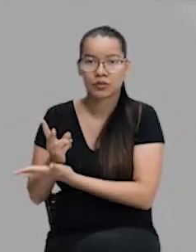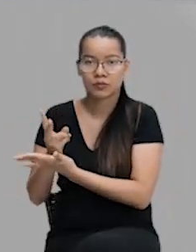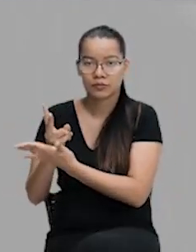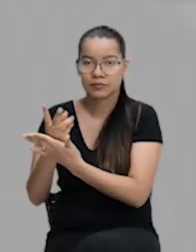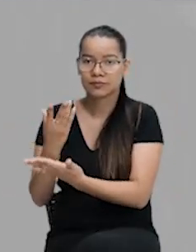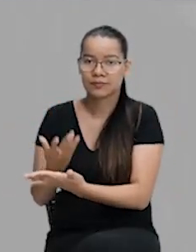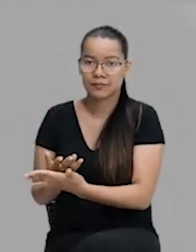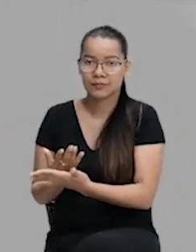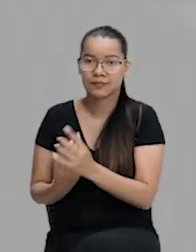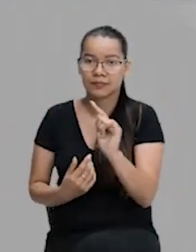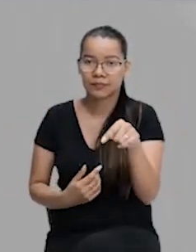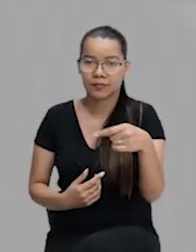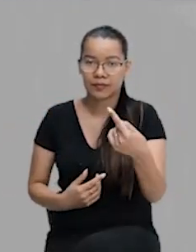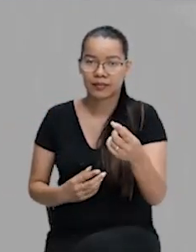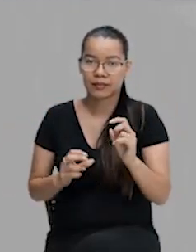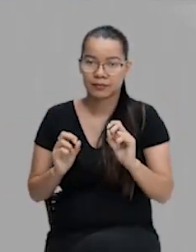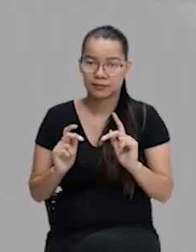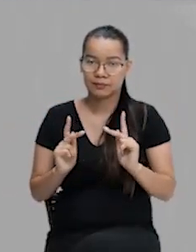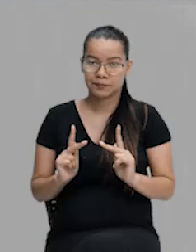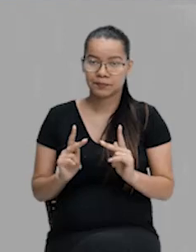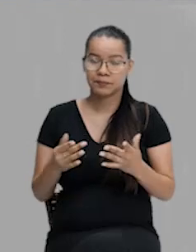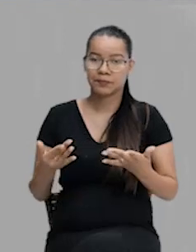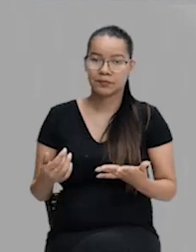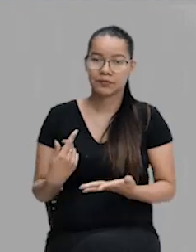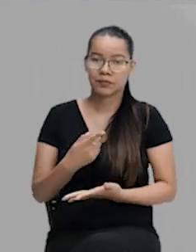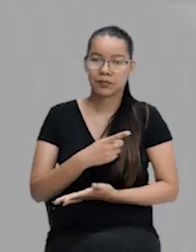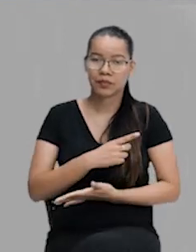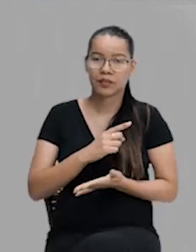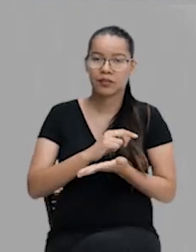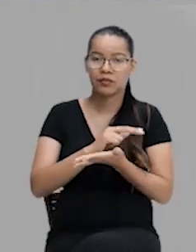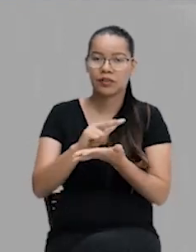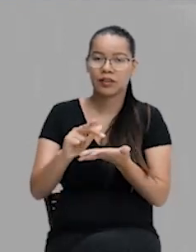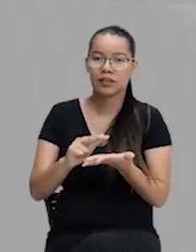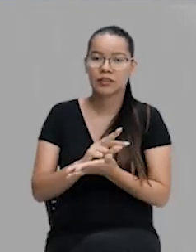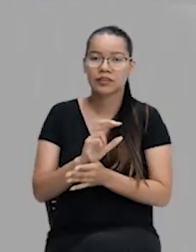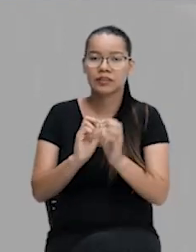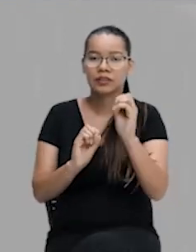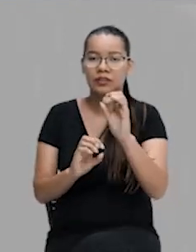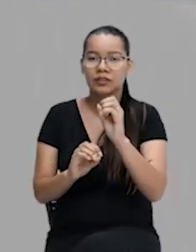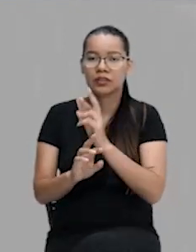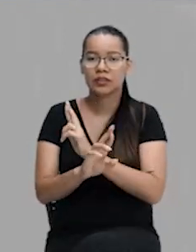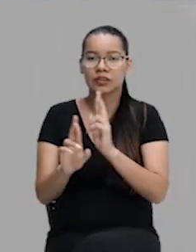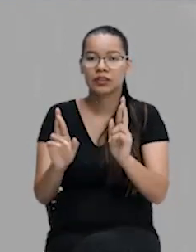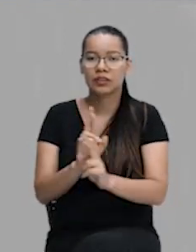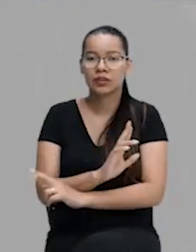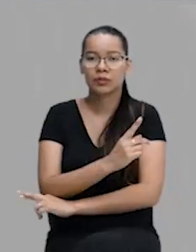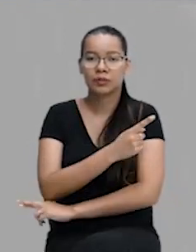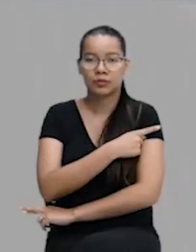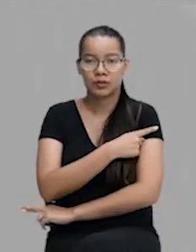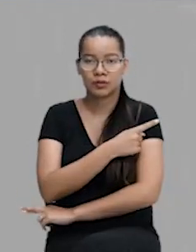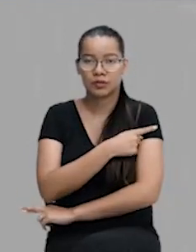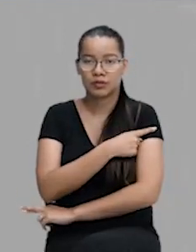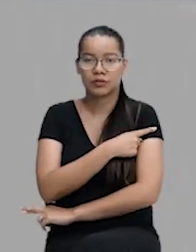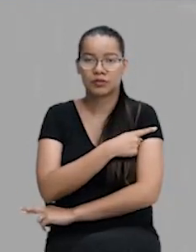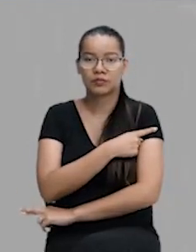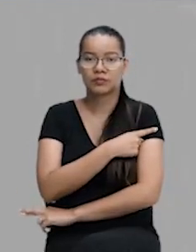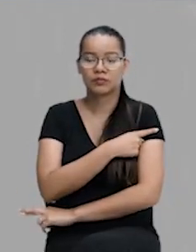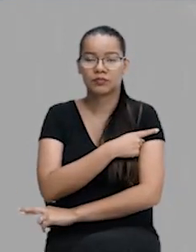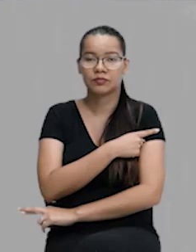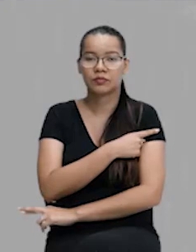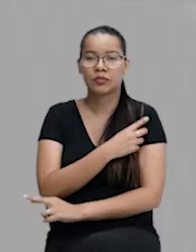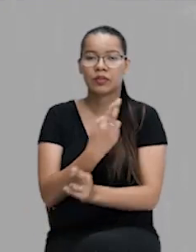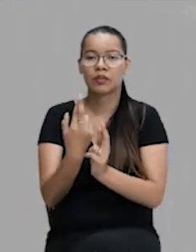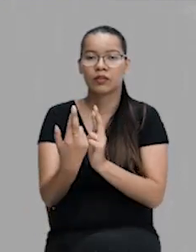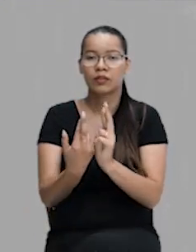seus estudos, ok? Bom, estamos em uma série de aulas relacionadas ao primeiro ano do ensino médio, às